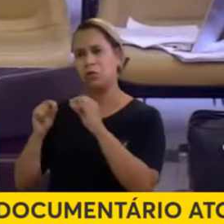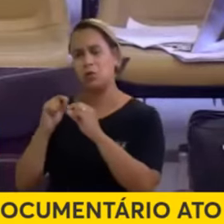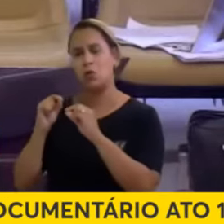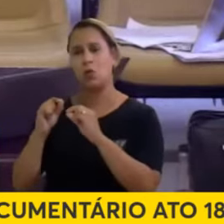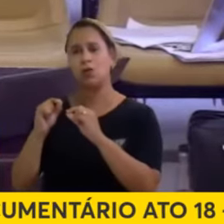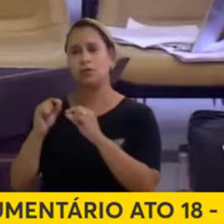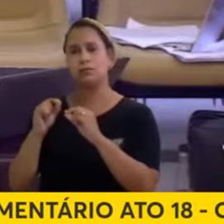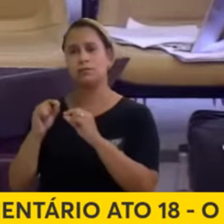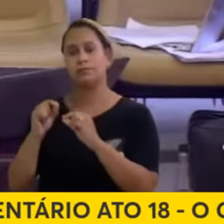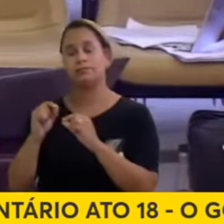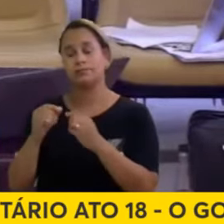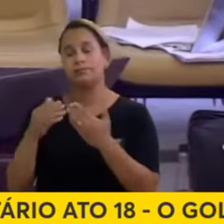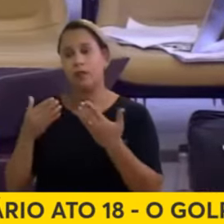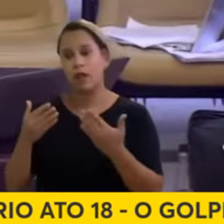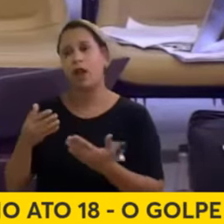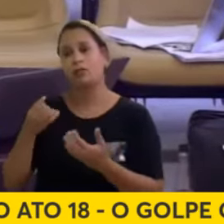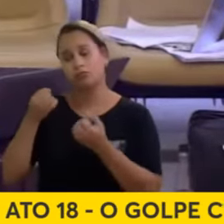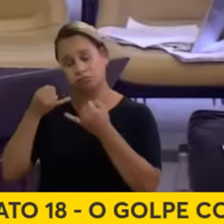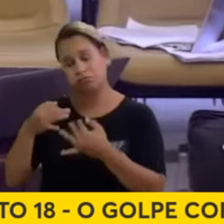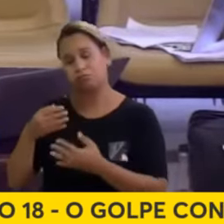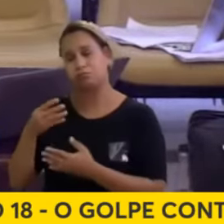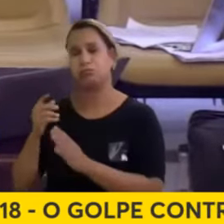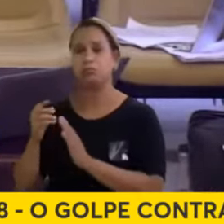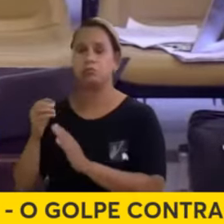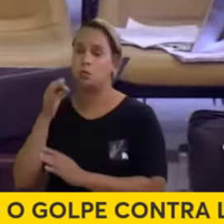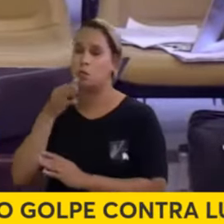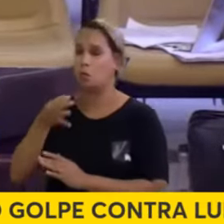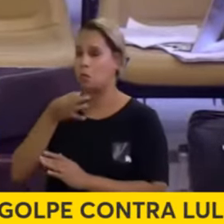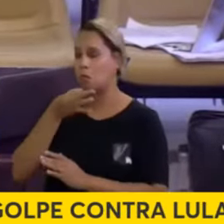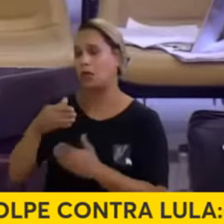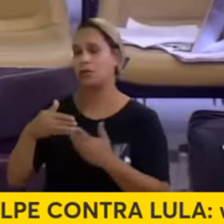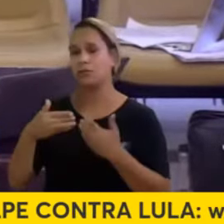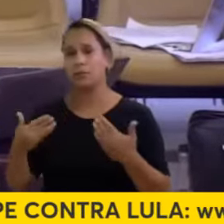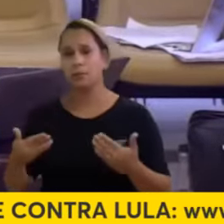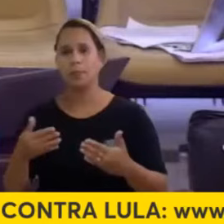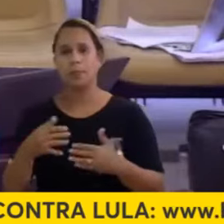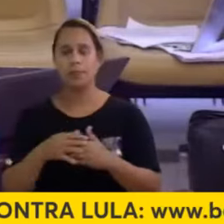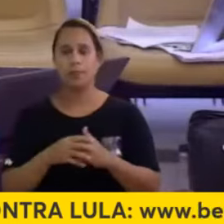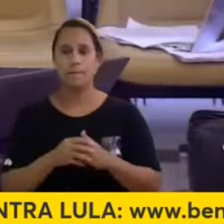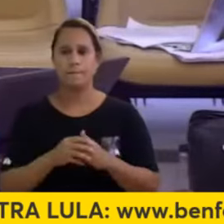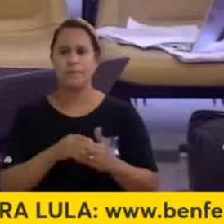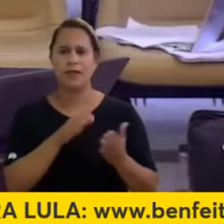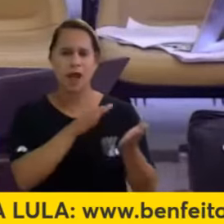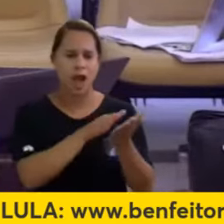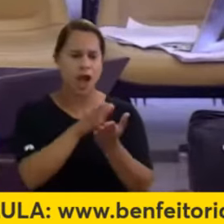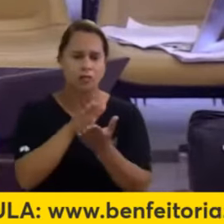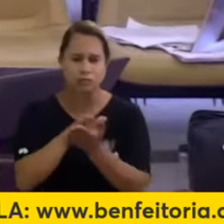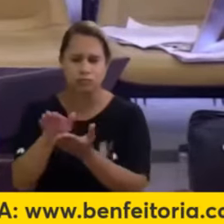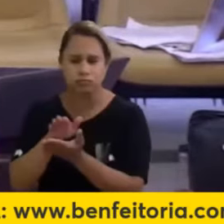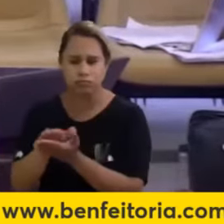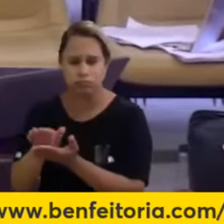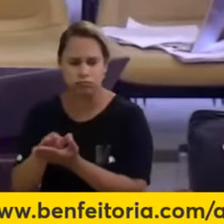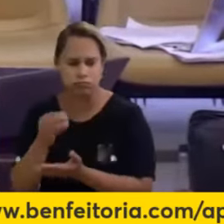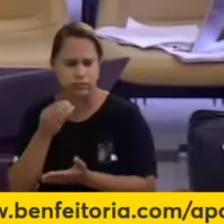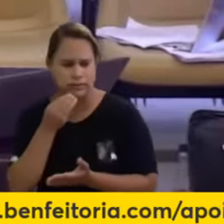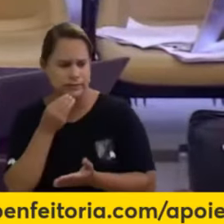classificação ela vem primeiro nas nossas alegações finais quando a gente abre gasto a gasto quando há uma tentativa de criar critério senhor presidente porque